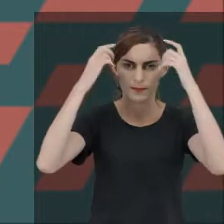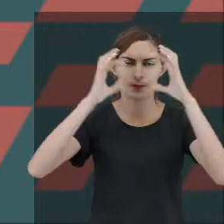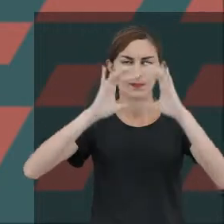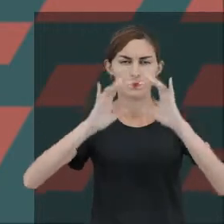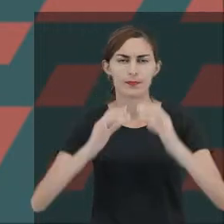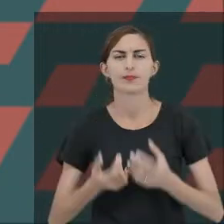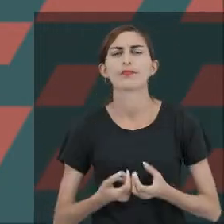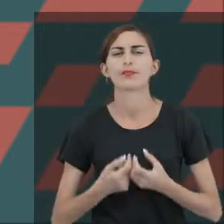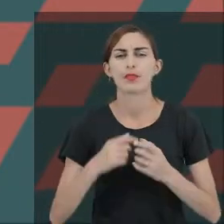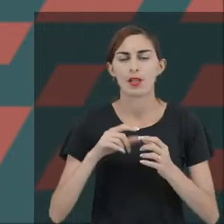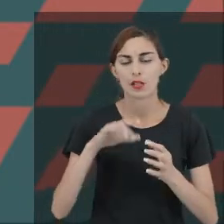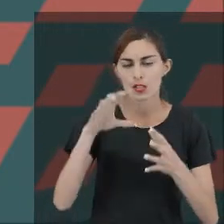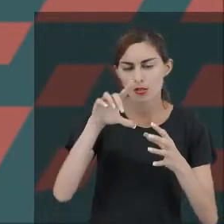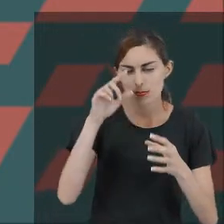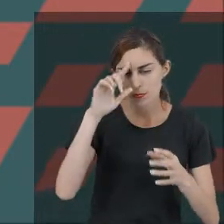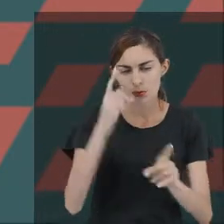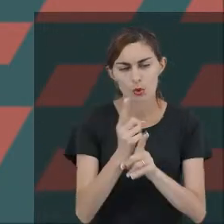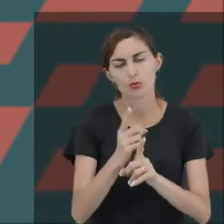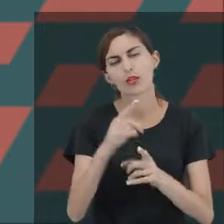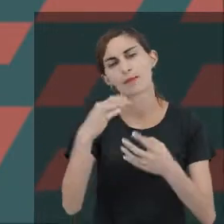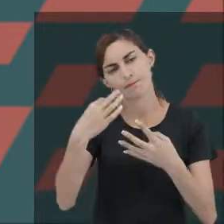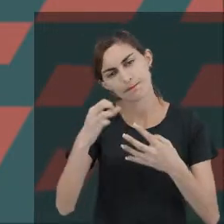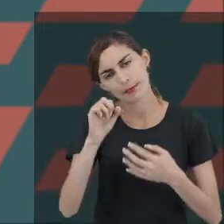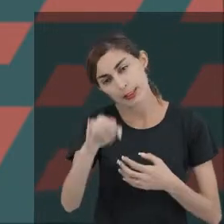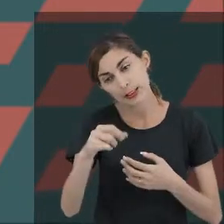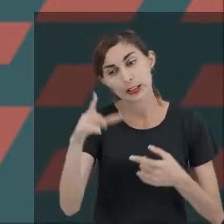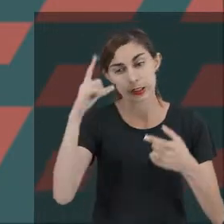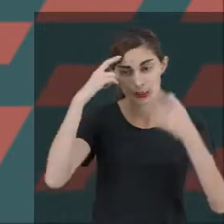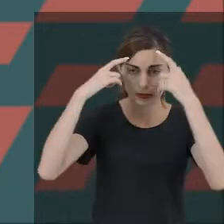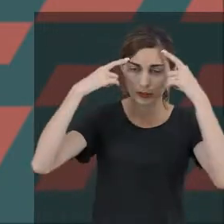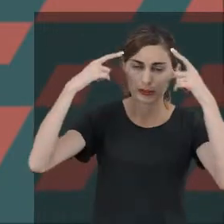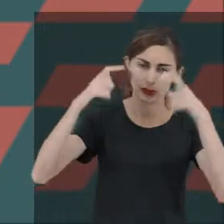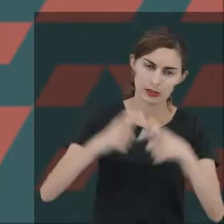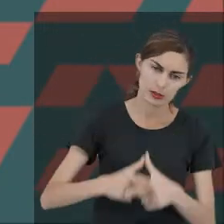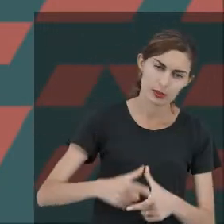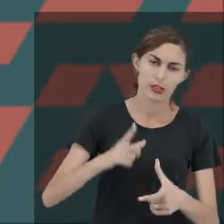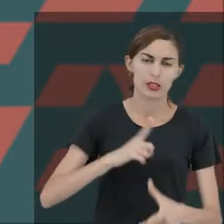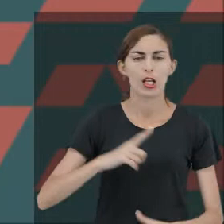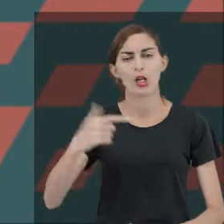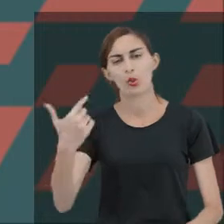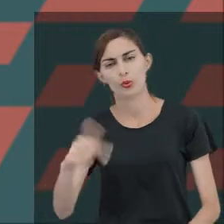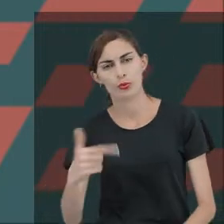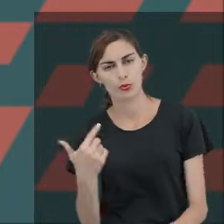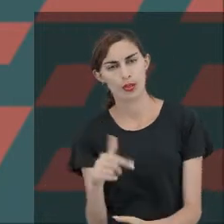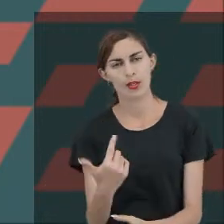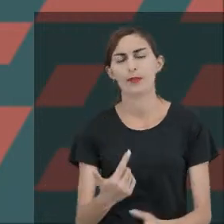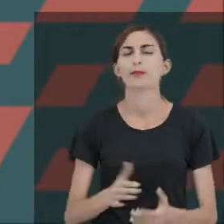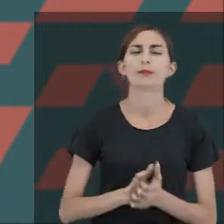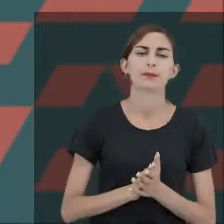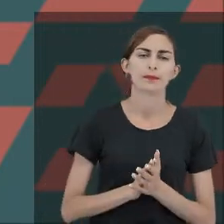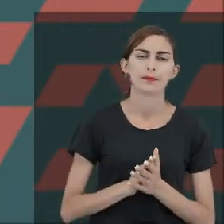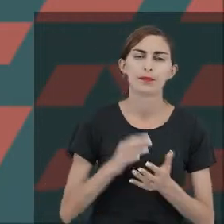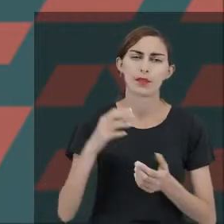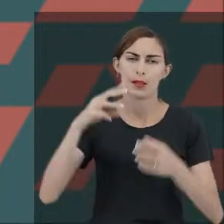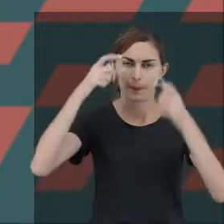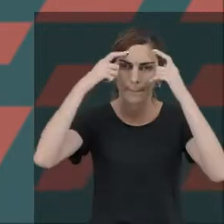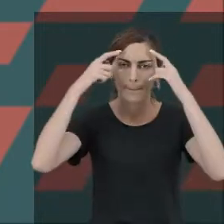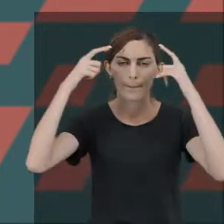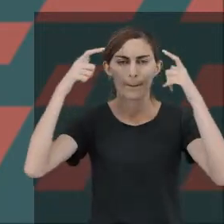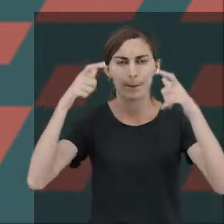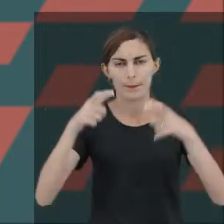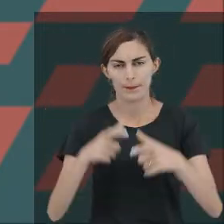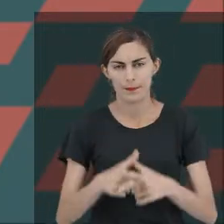desse perímetro, definir se é uma microcefalia ou se não é uma microcefalia.